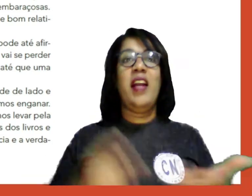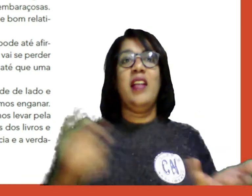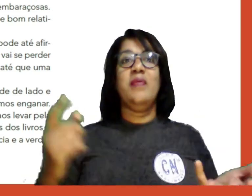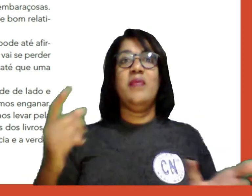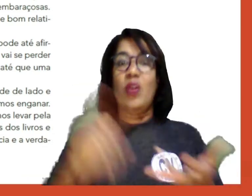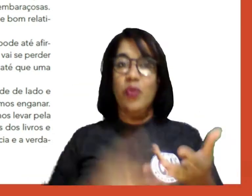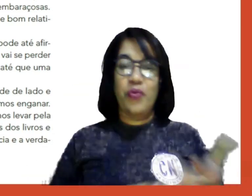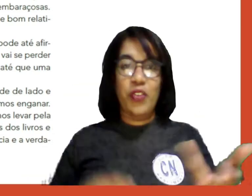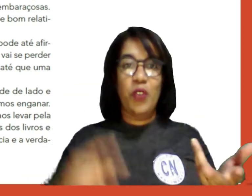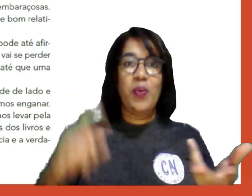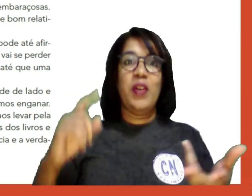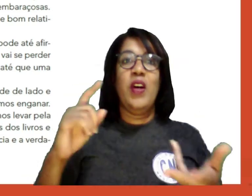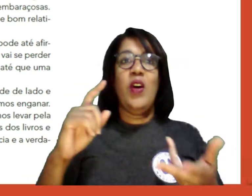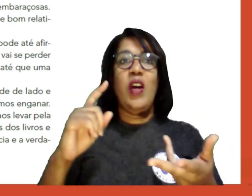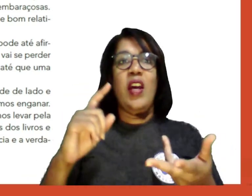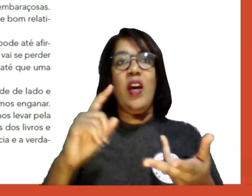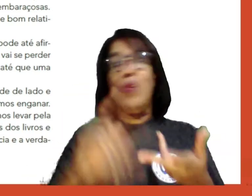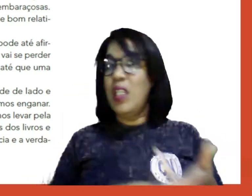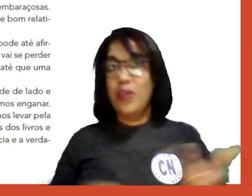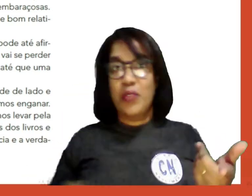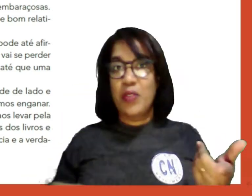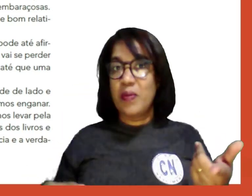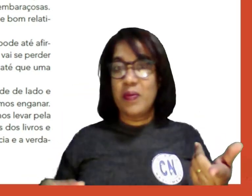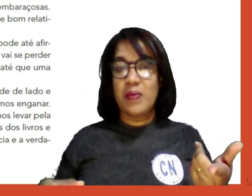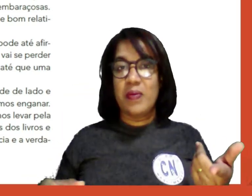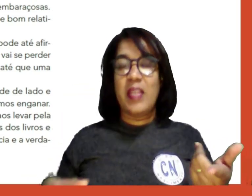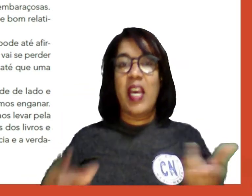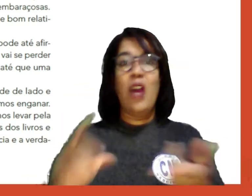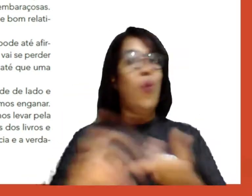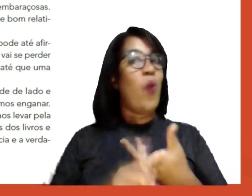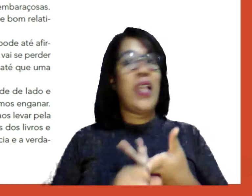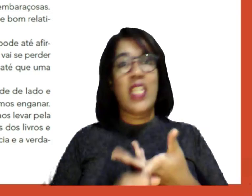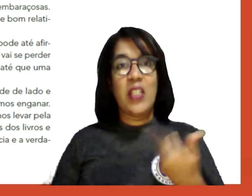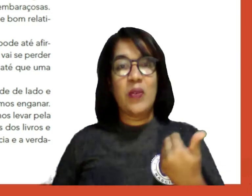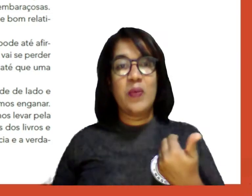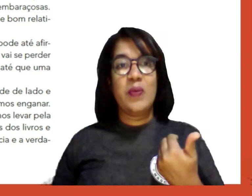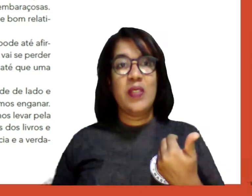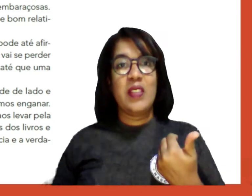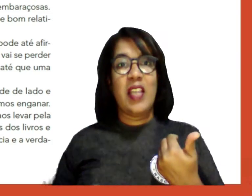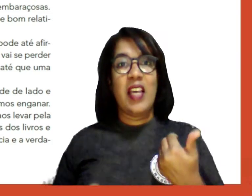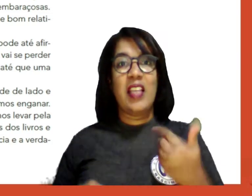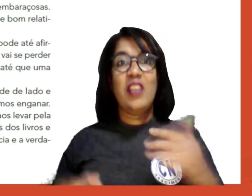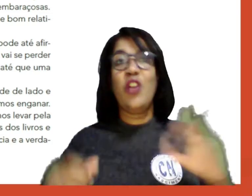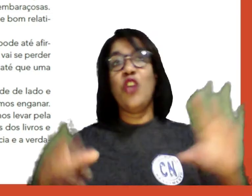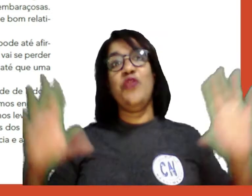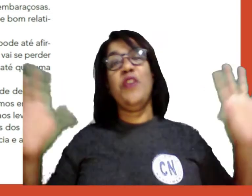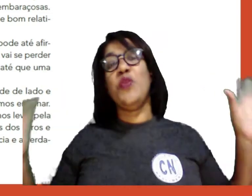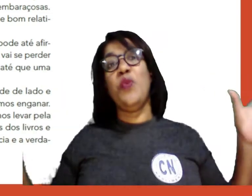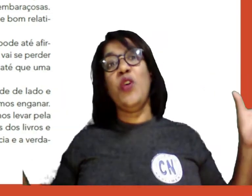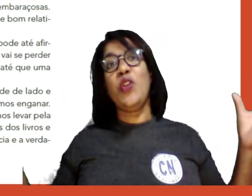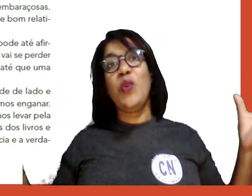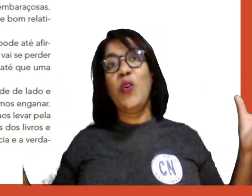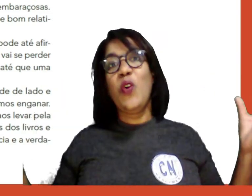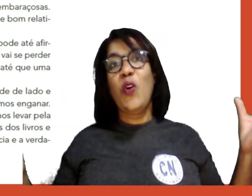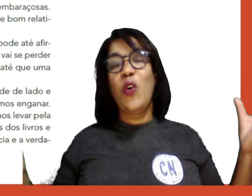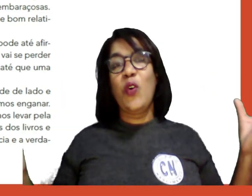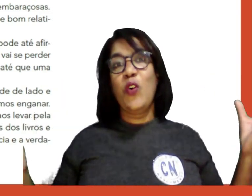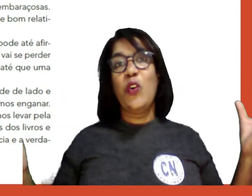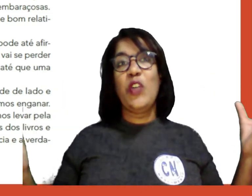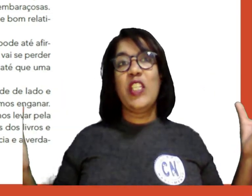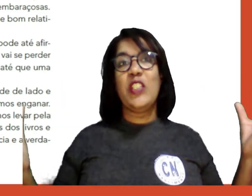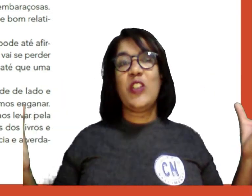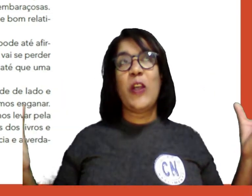uma novela, um filme, um livro, né, um quadrinho, né? Nós vimos muito